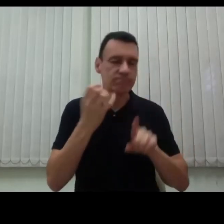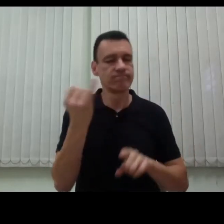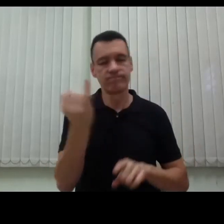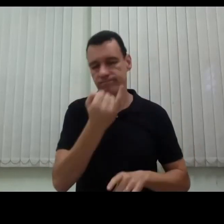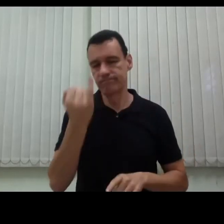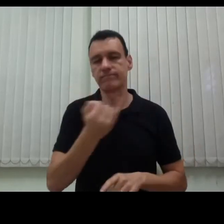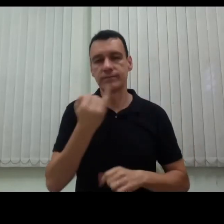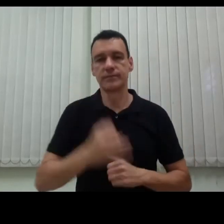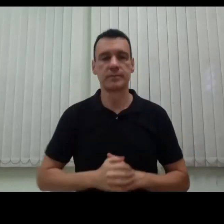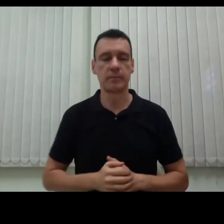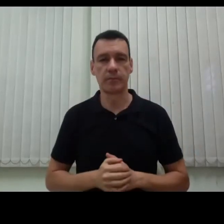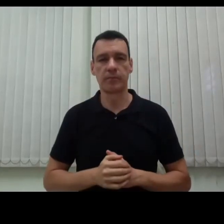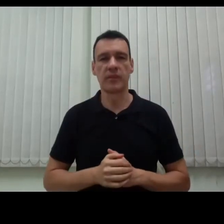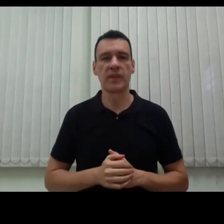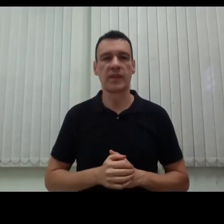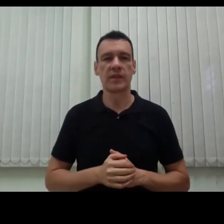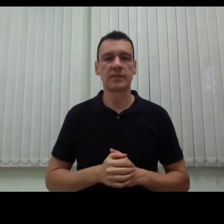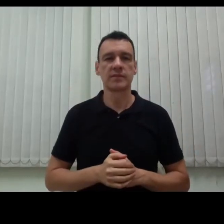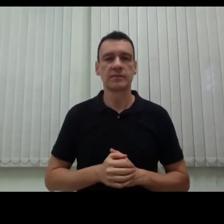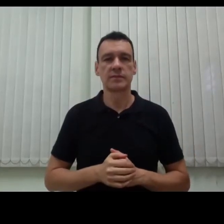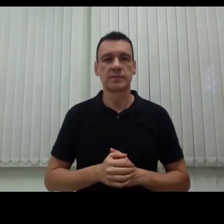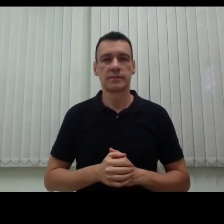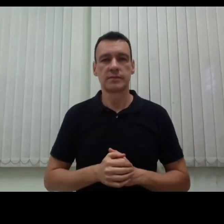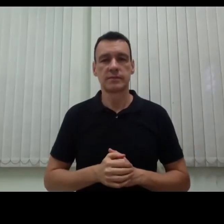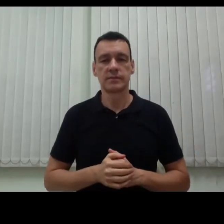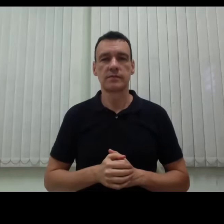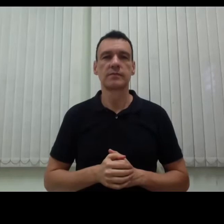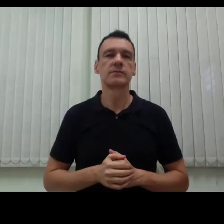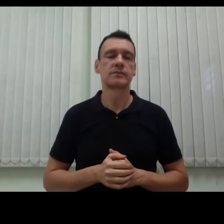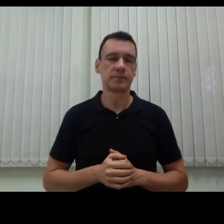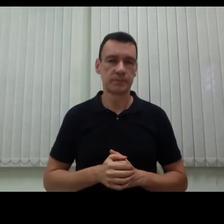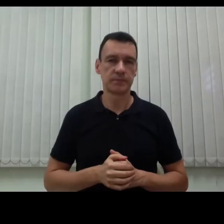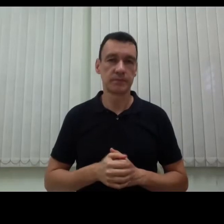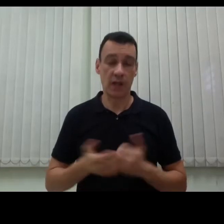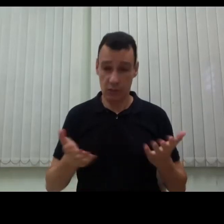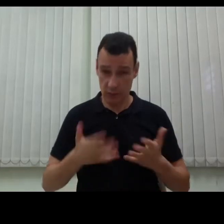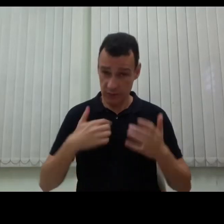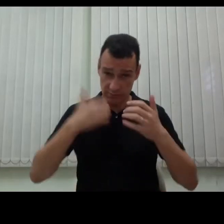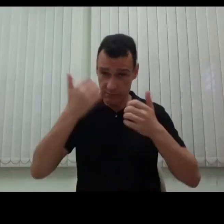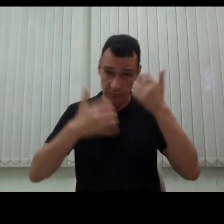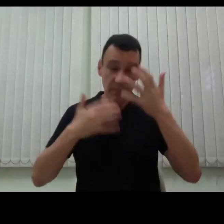Eu passo daí para falar sobre a minha experiência profissional, né?